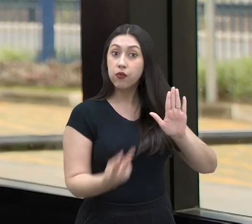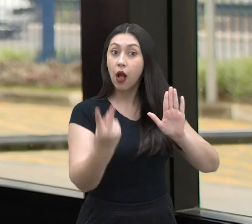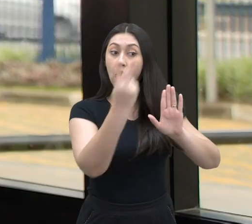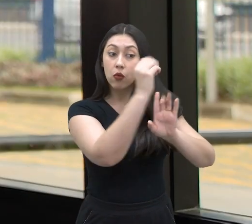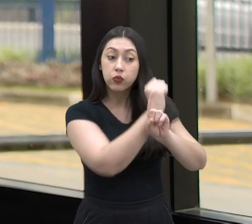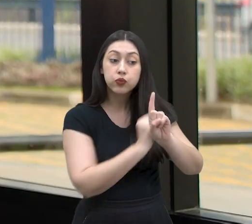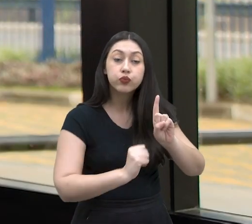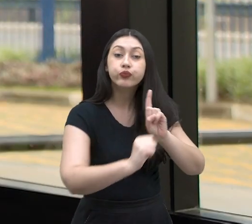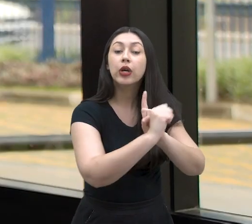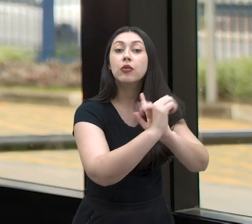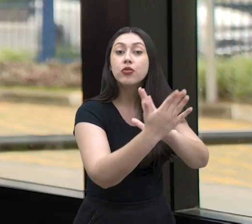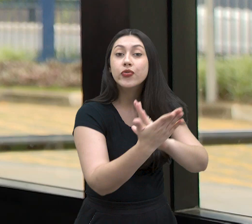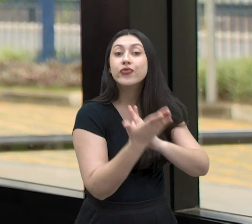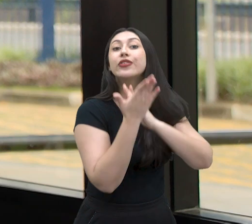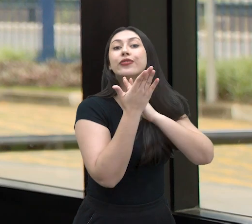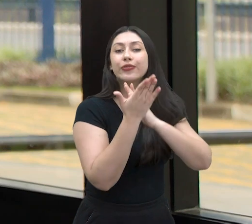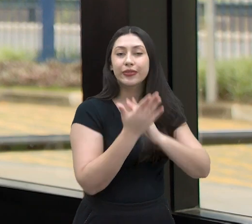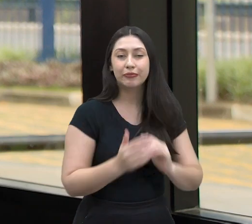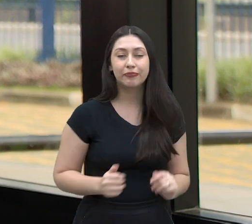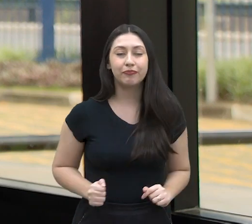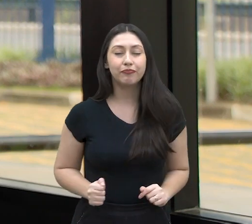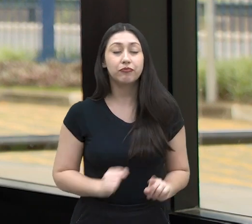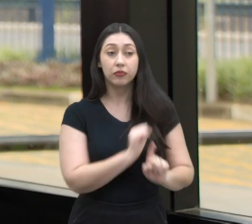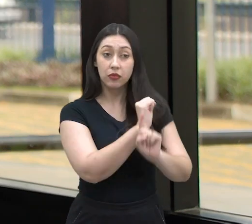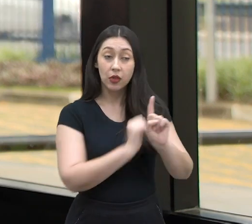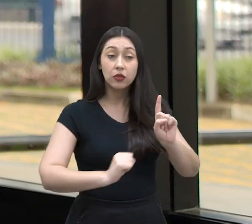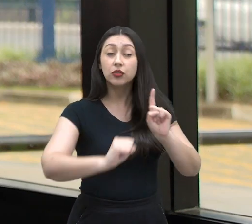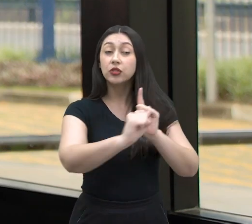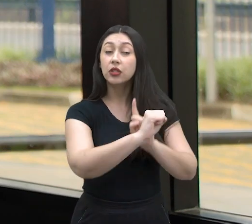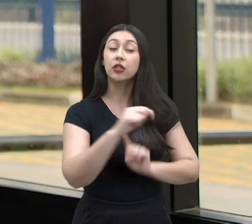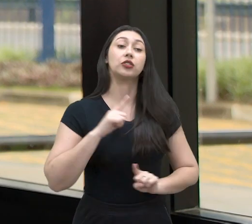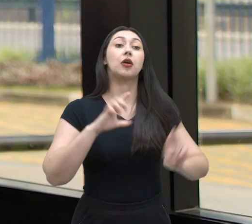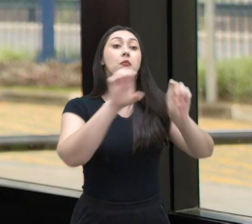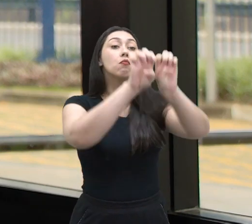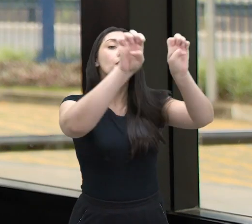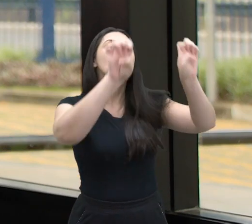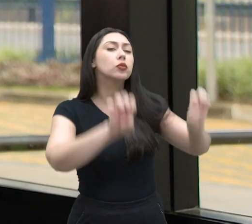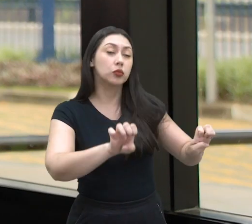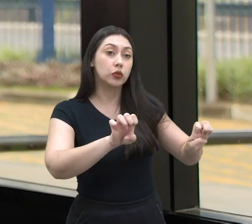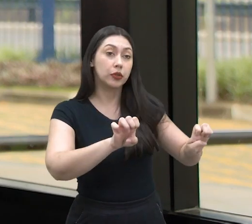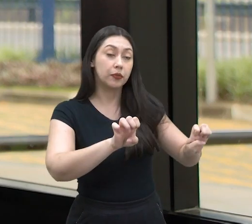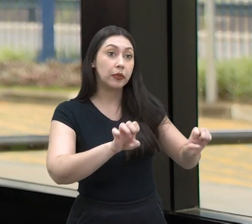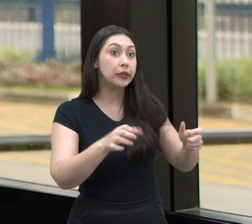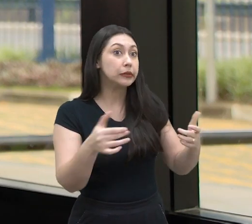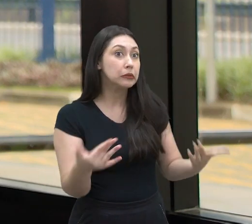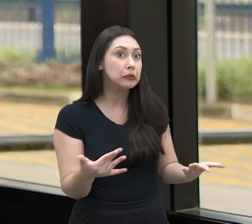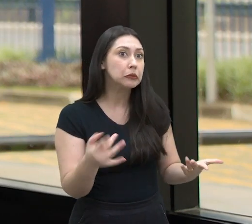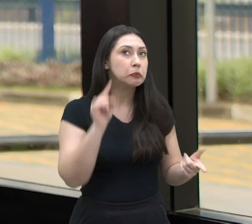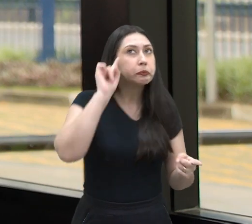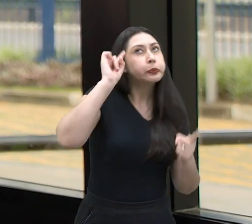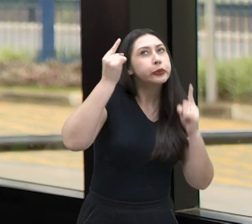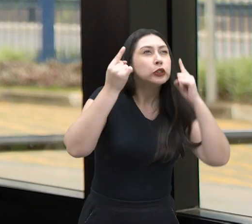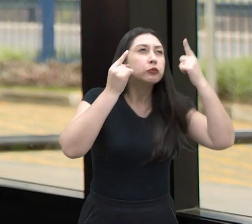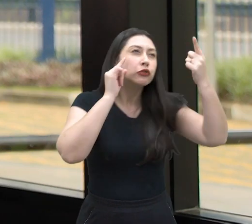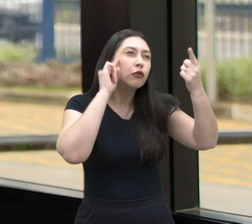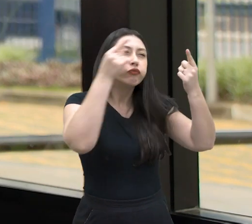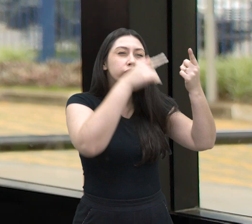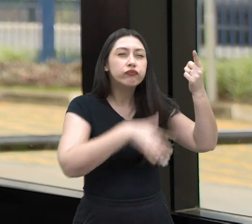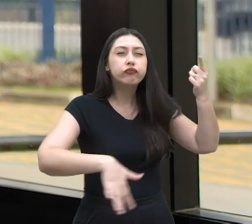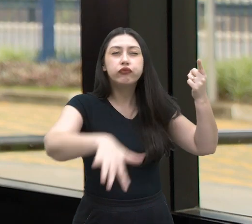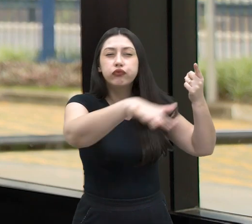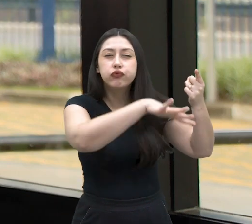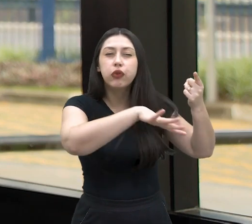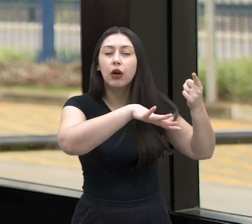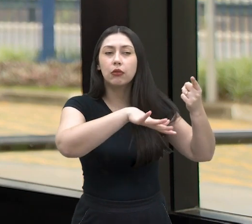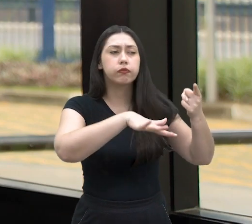assim, as ideias gerais, elas percorrem todos os lugares, todas as instituições sociais. Então, as regras da escola, elas são específicas